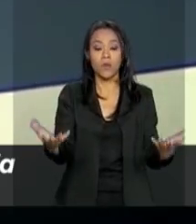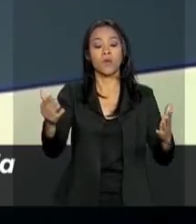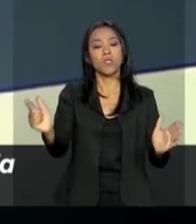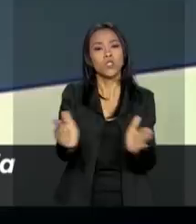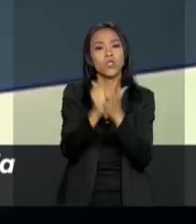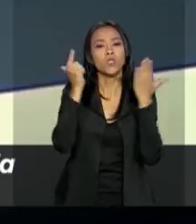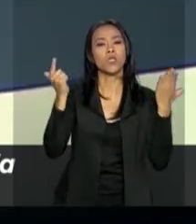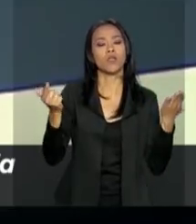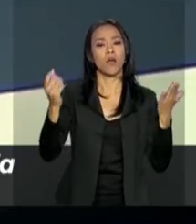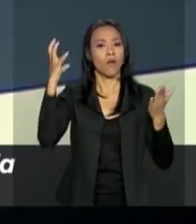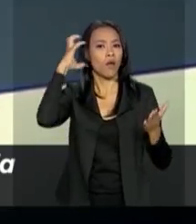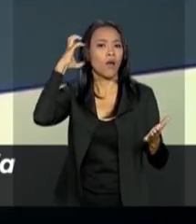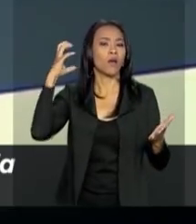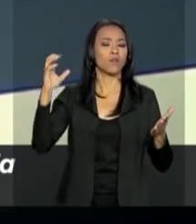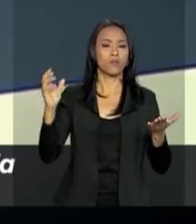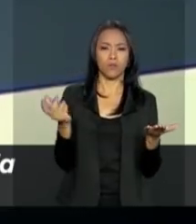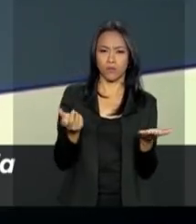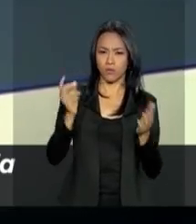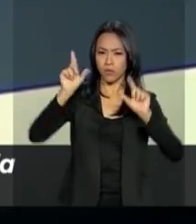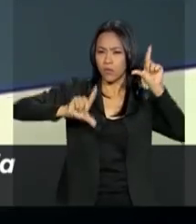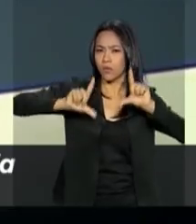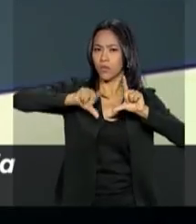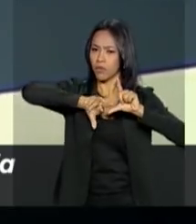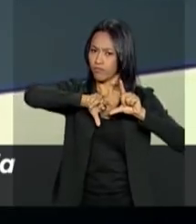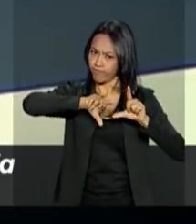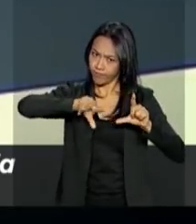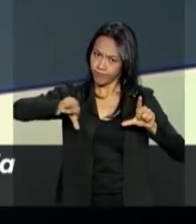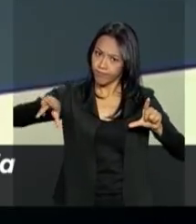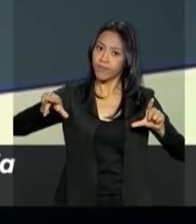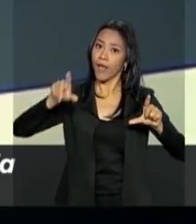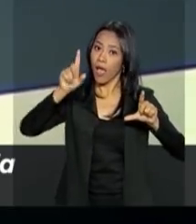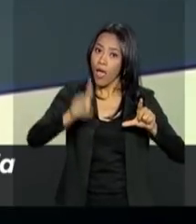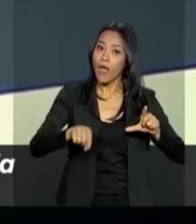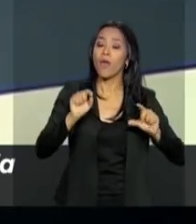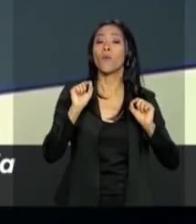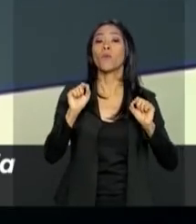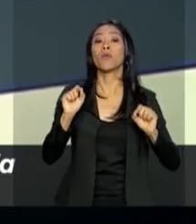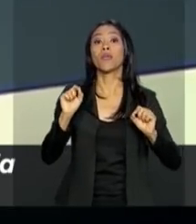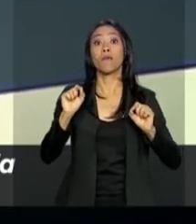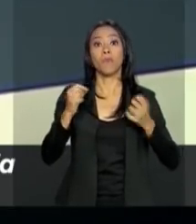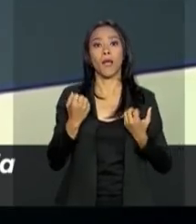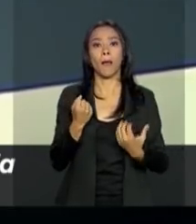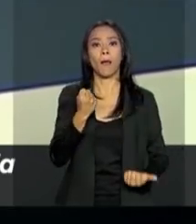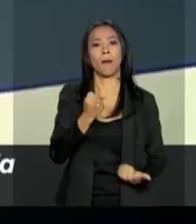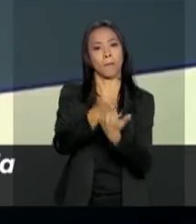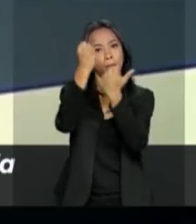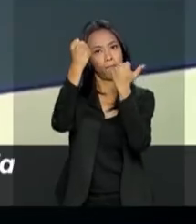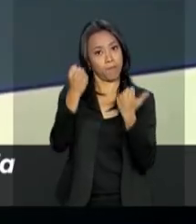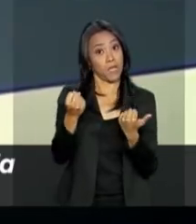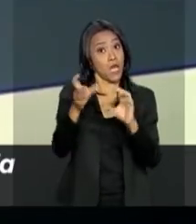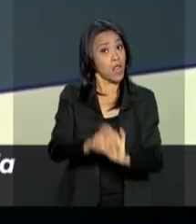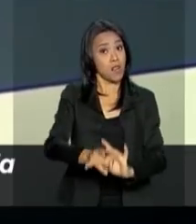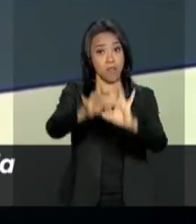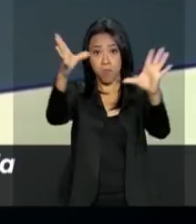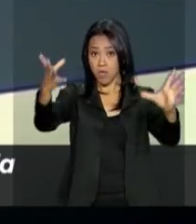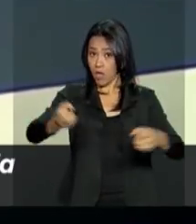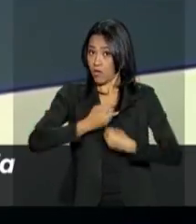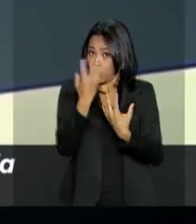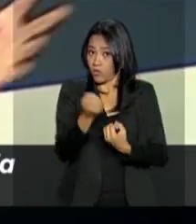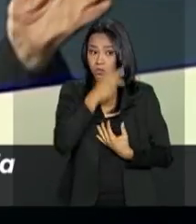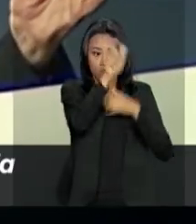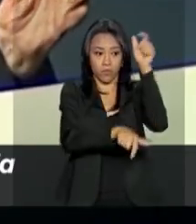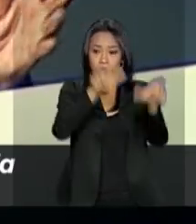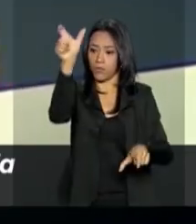a existe na verdade para ressaltar a liberdade dos indivíduos e